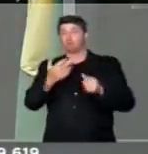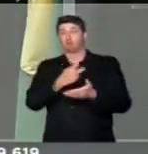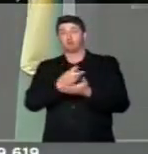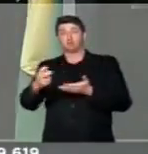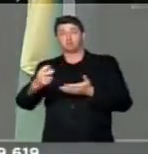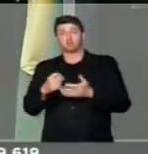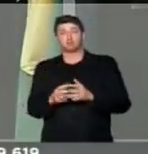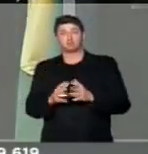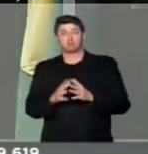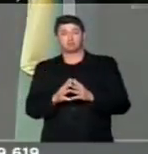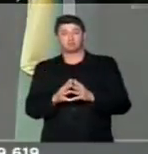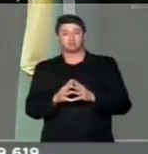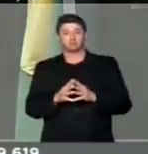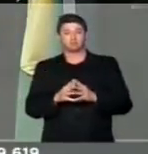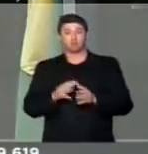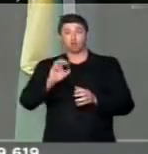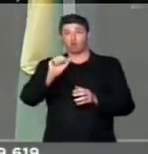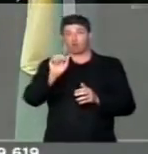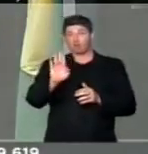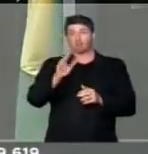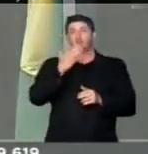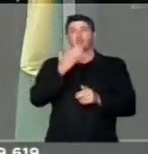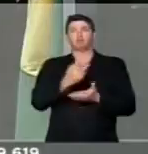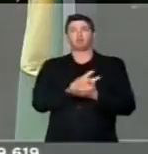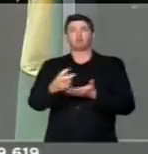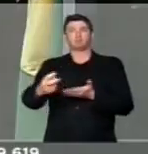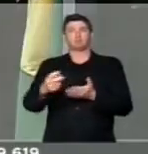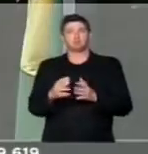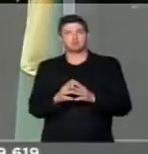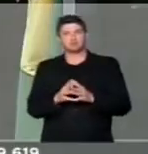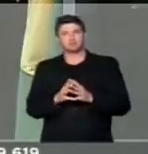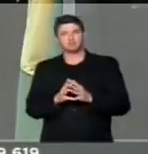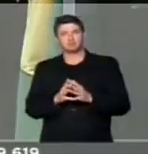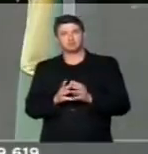ao impeachment, a OAB favorável ao impeachment,